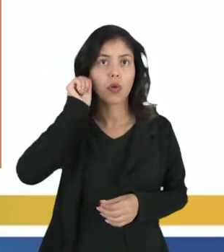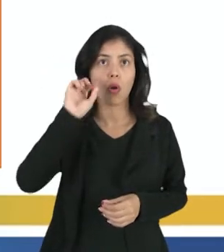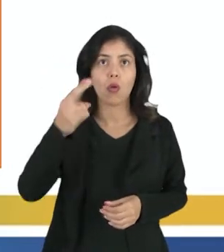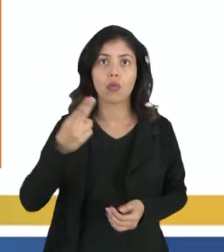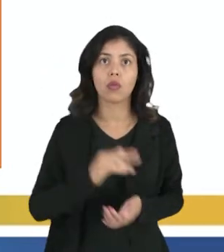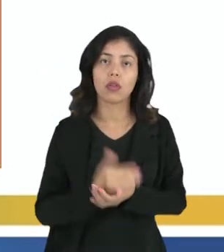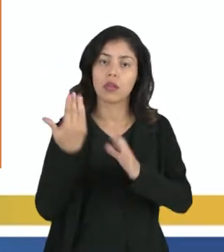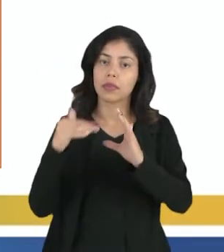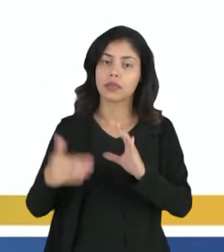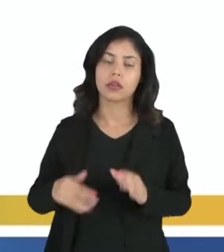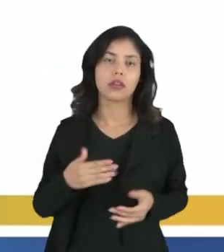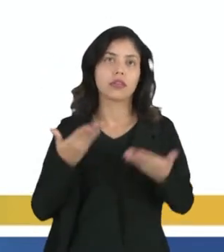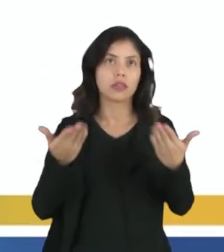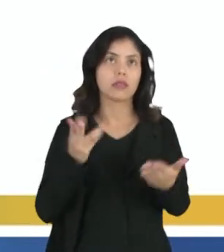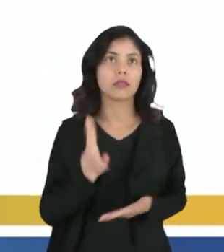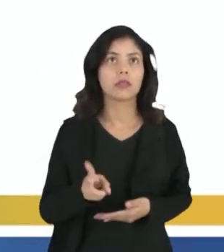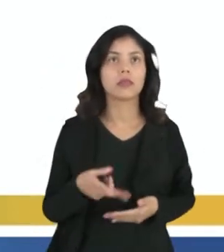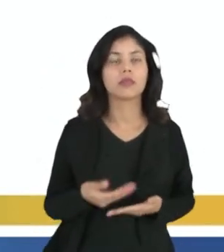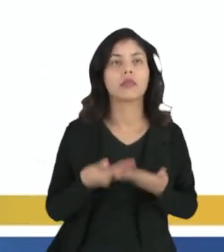mesmo queira passar.